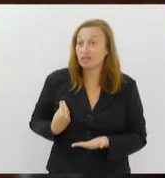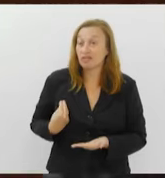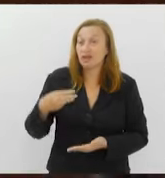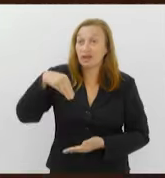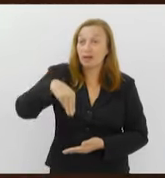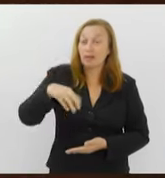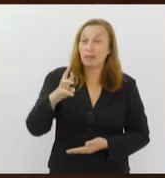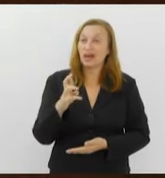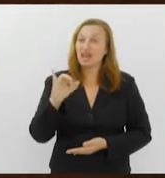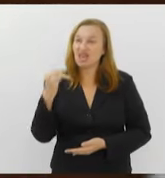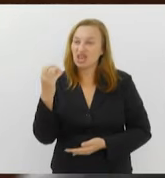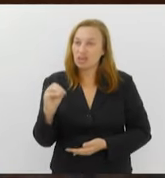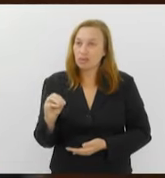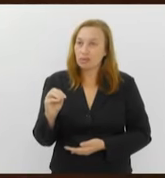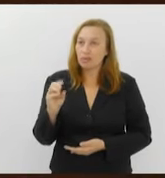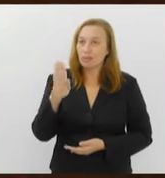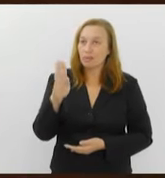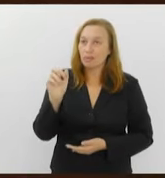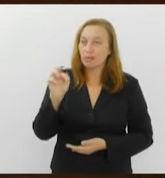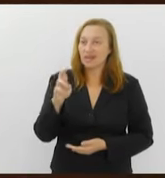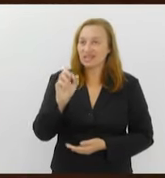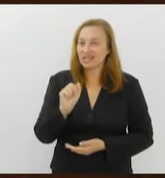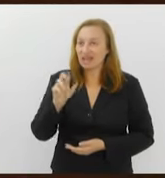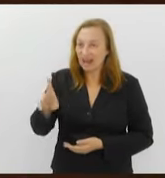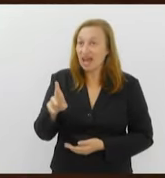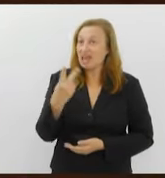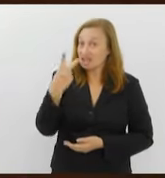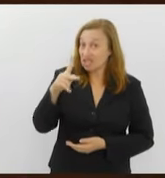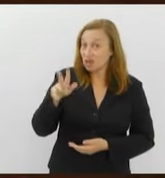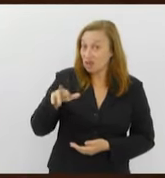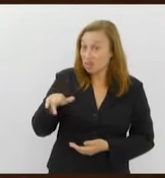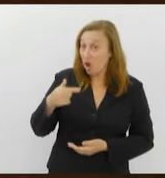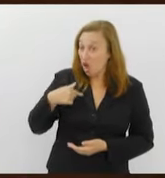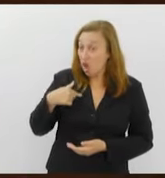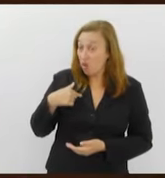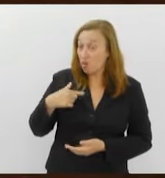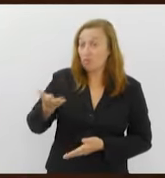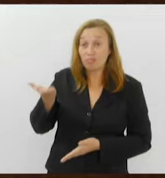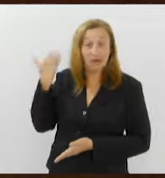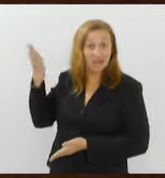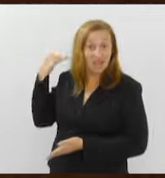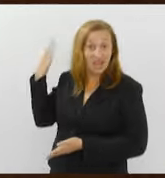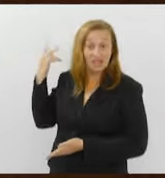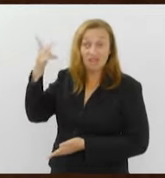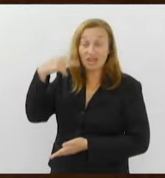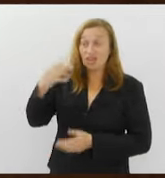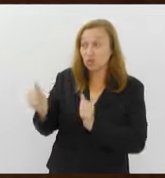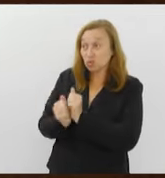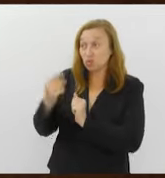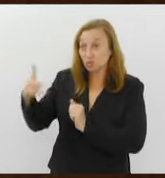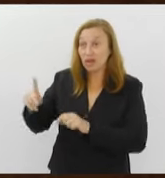Marquinho Bacelar, seu irmão, que fui vereador junto com ele na Câmara Municipal de Campos,